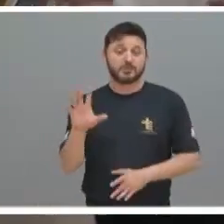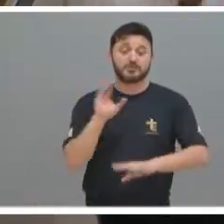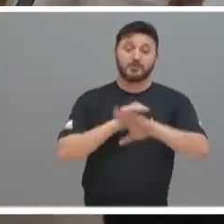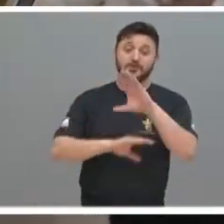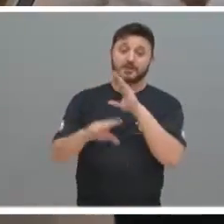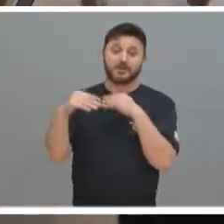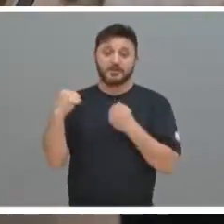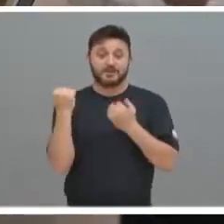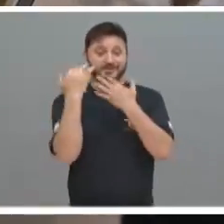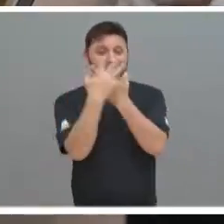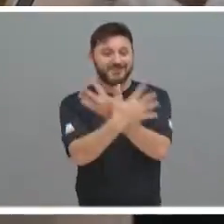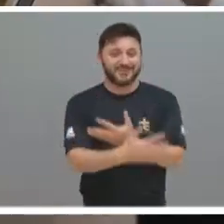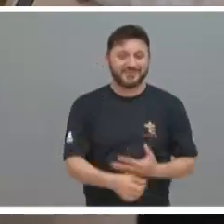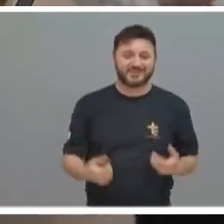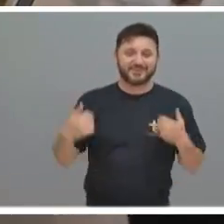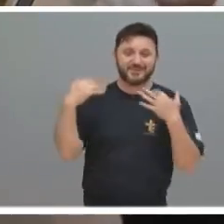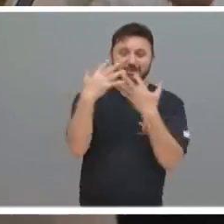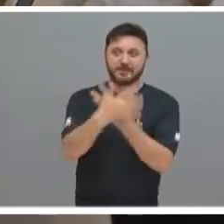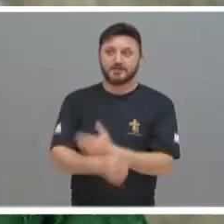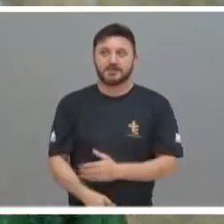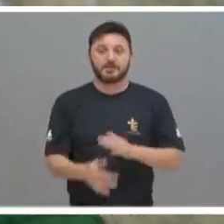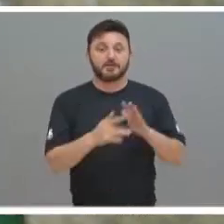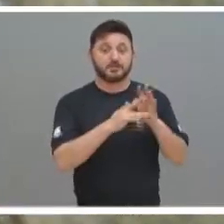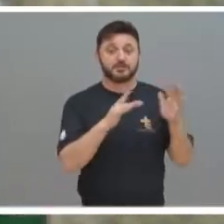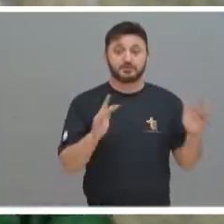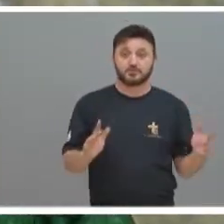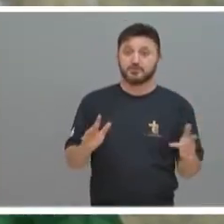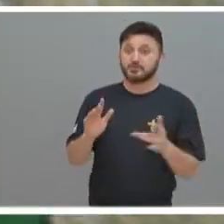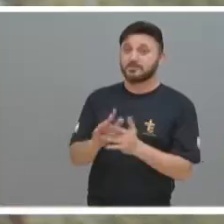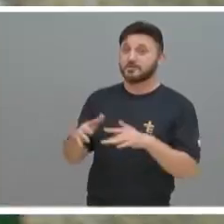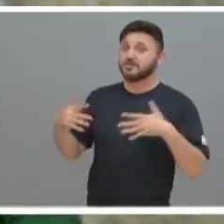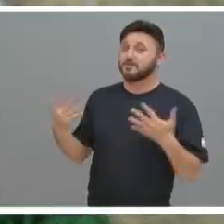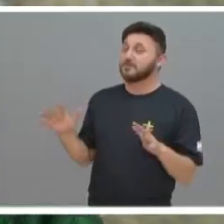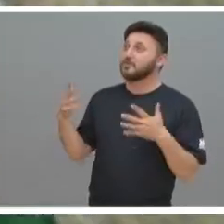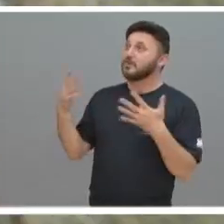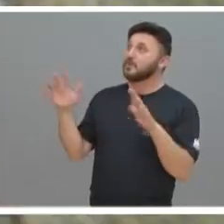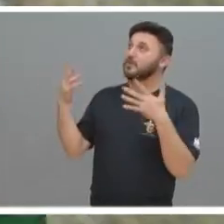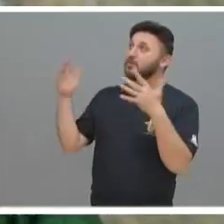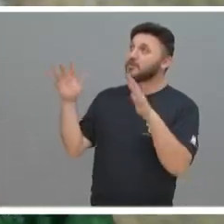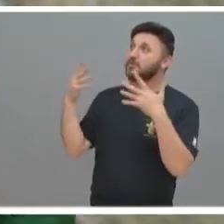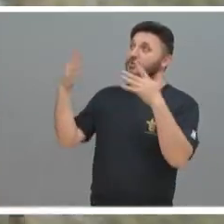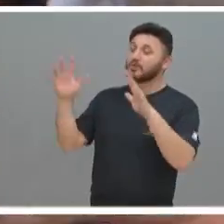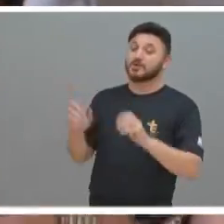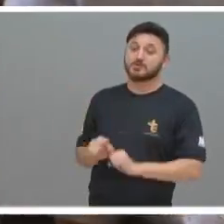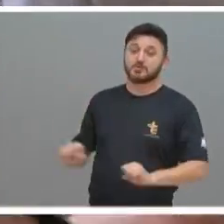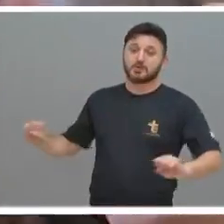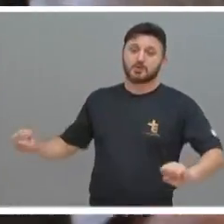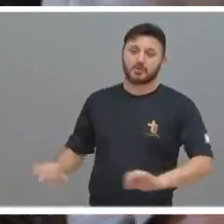Então é só cantar e a Cristo exaltar.